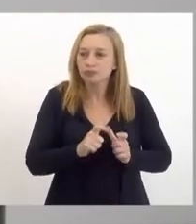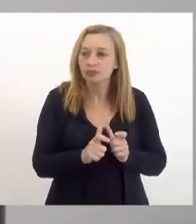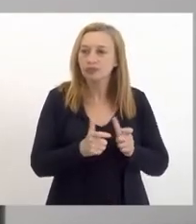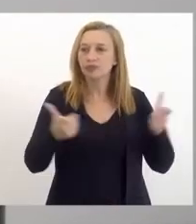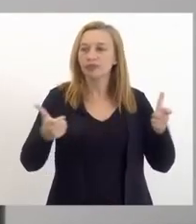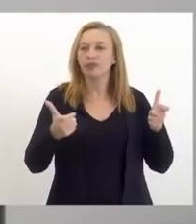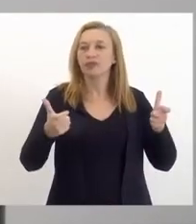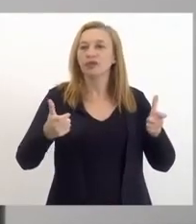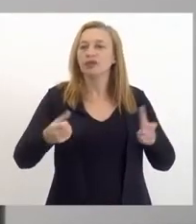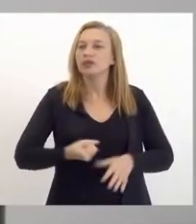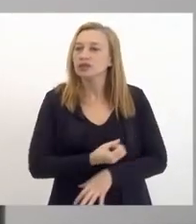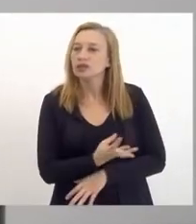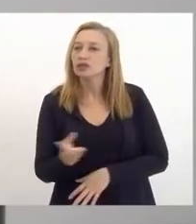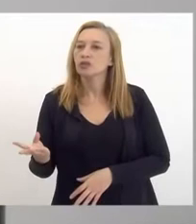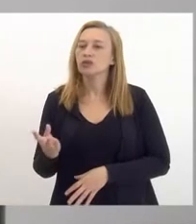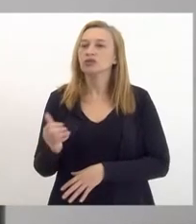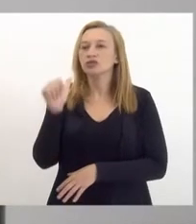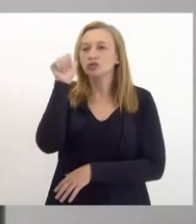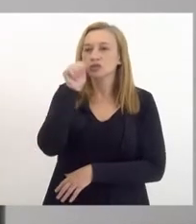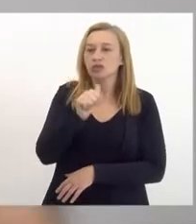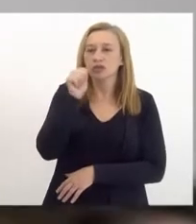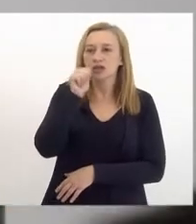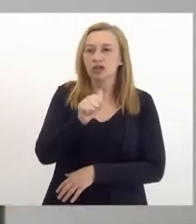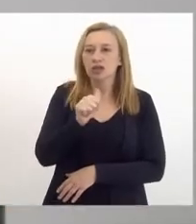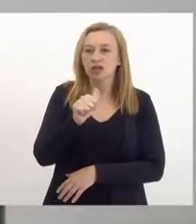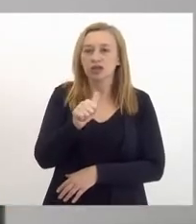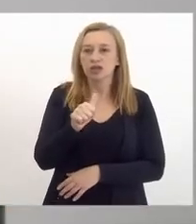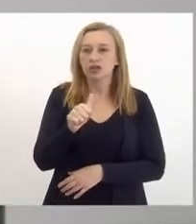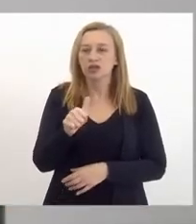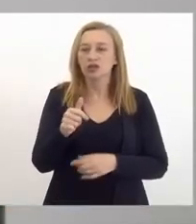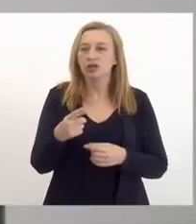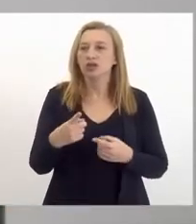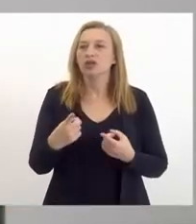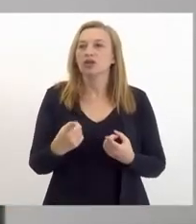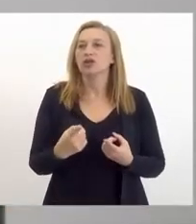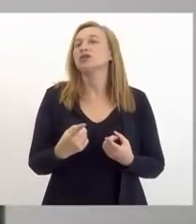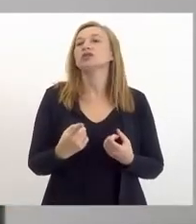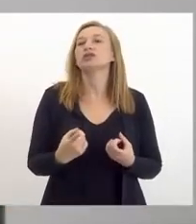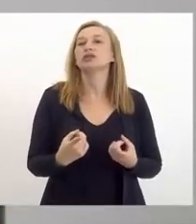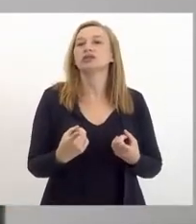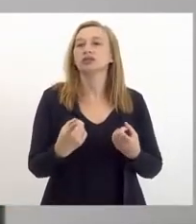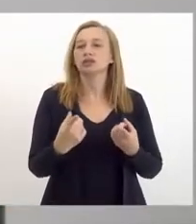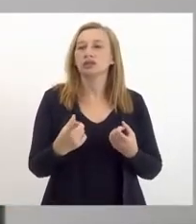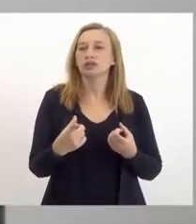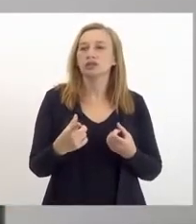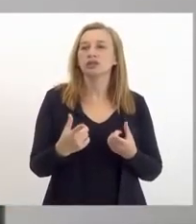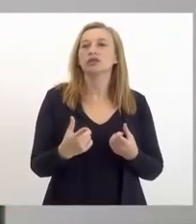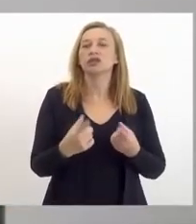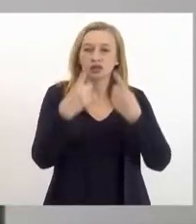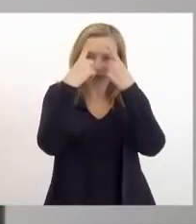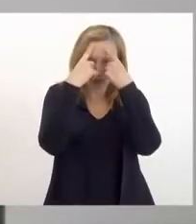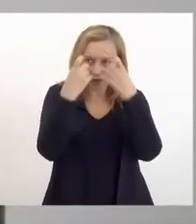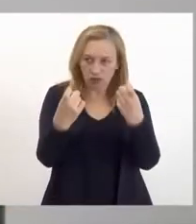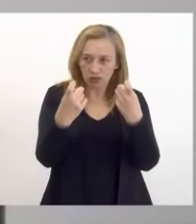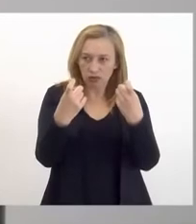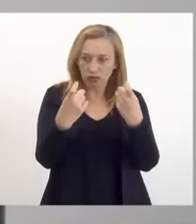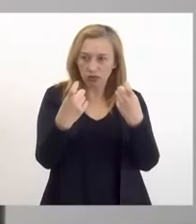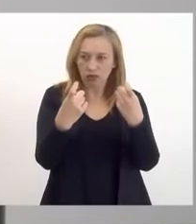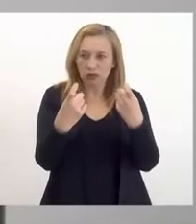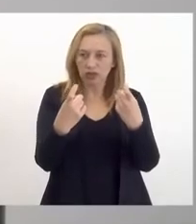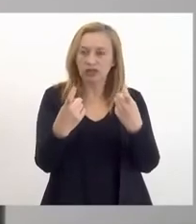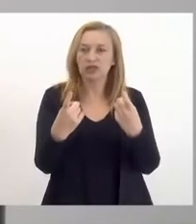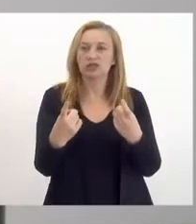o quantitativo de mulheres vítimas de feminicídio no estado do Rio de Janeiro, no Brasil inteiro, por